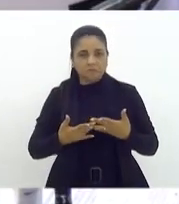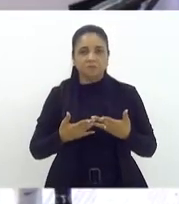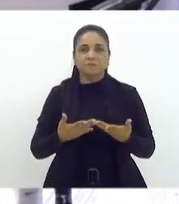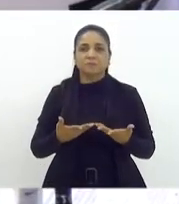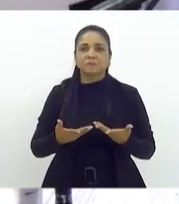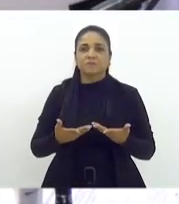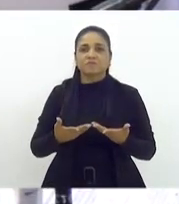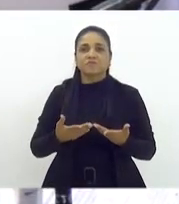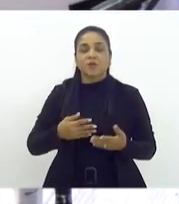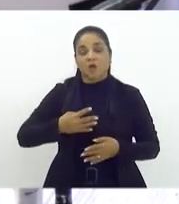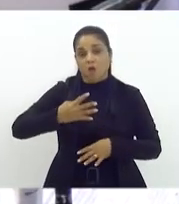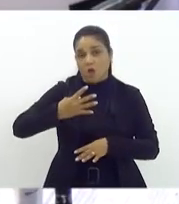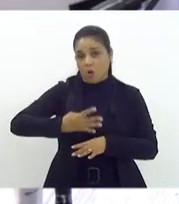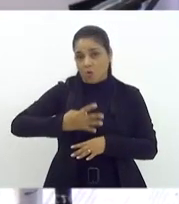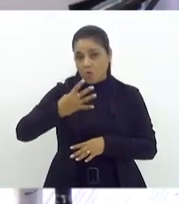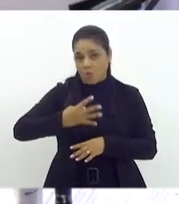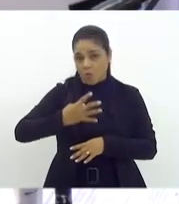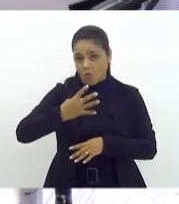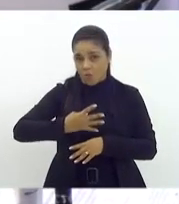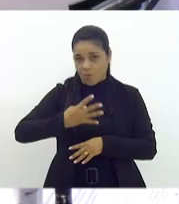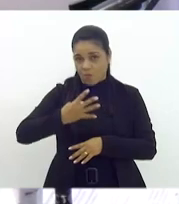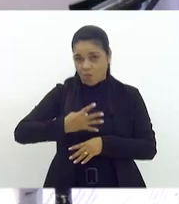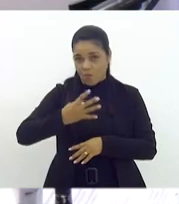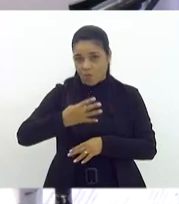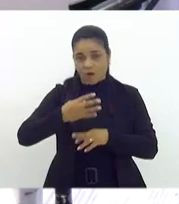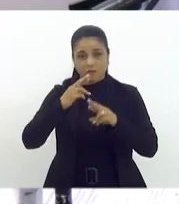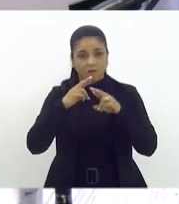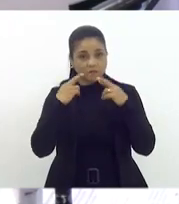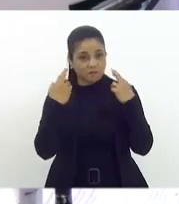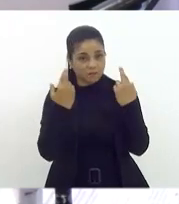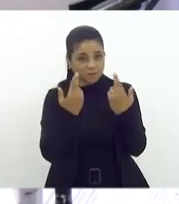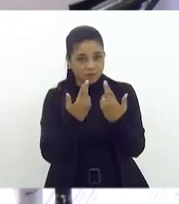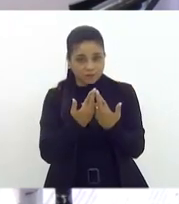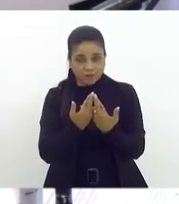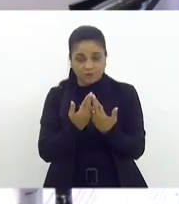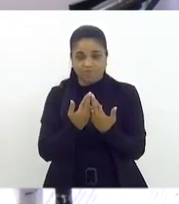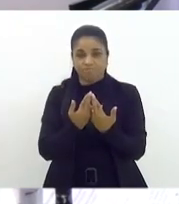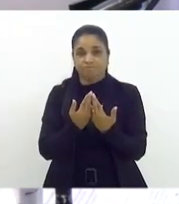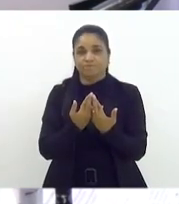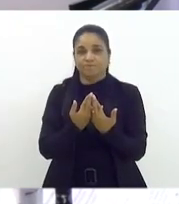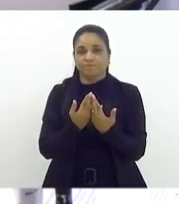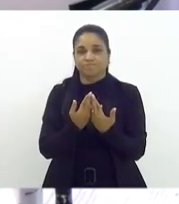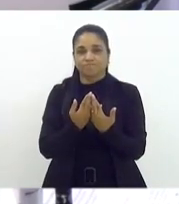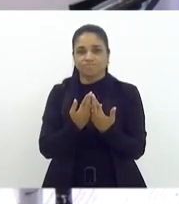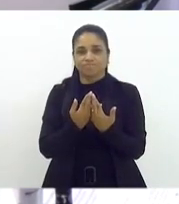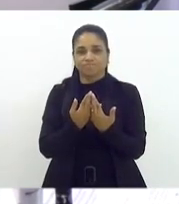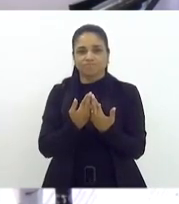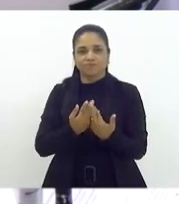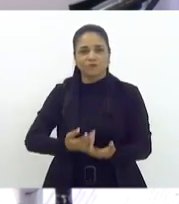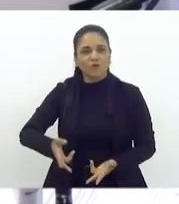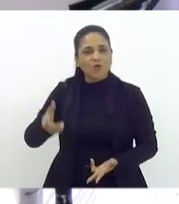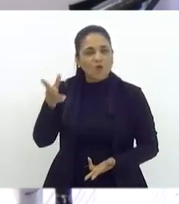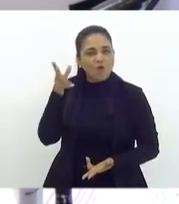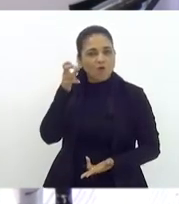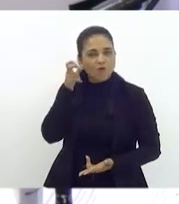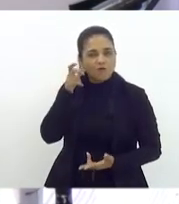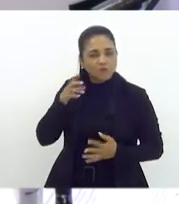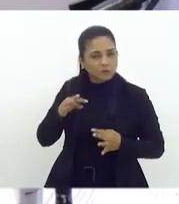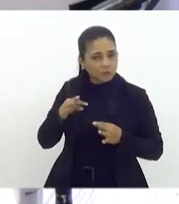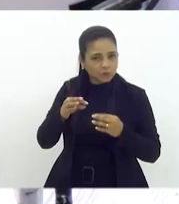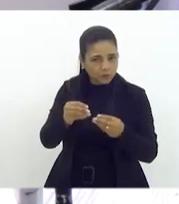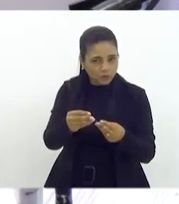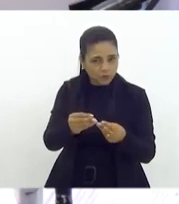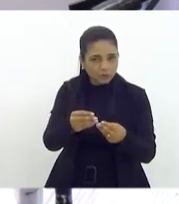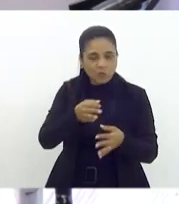aqui já na quarta reunião né estamos ouvindo todos aqui mostrando